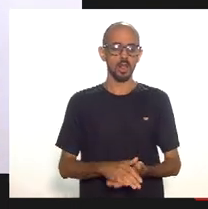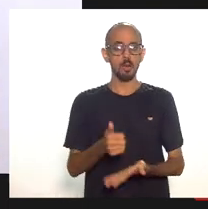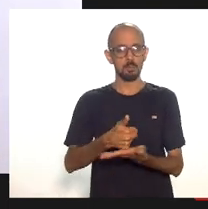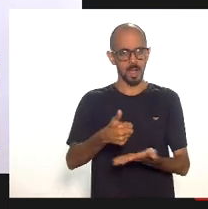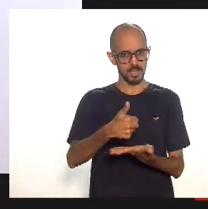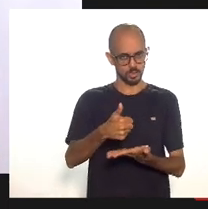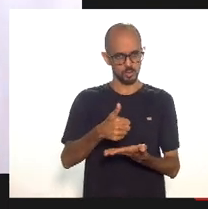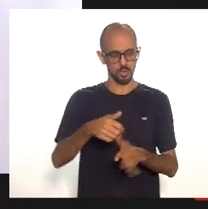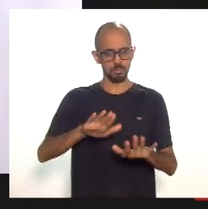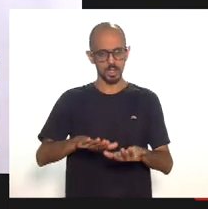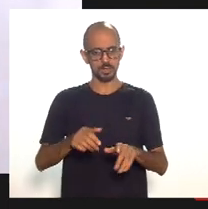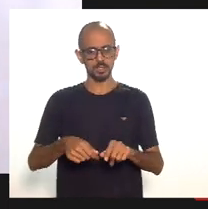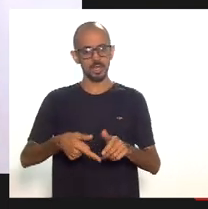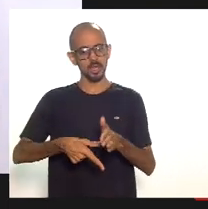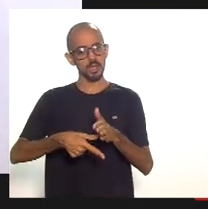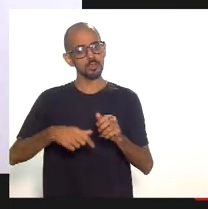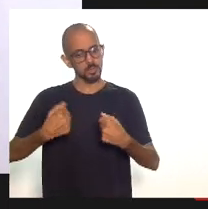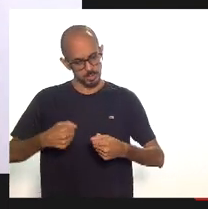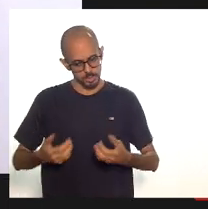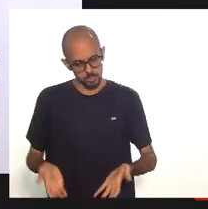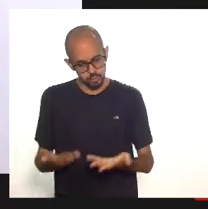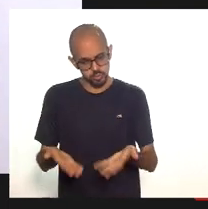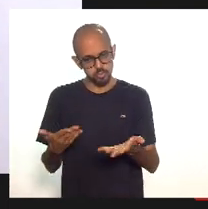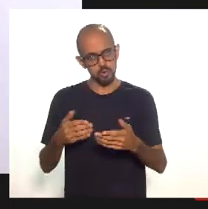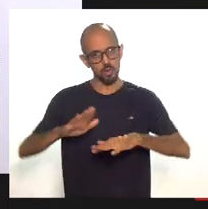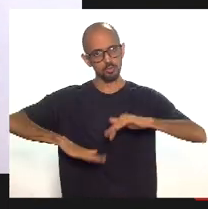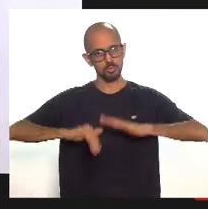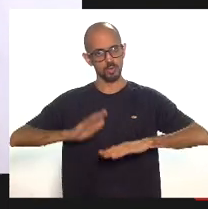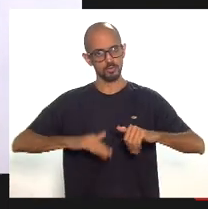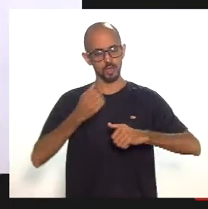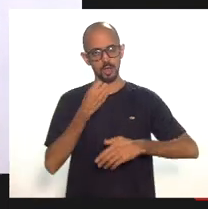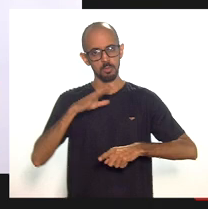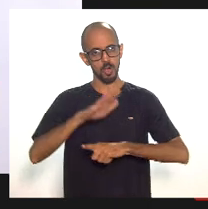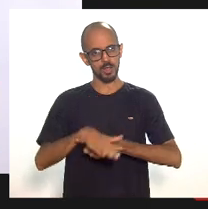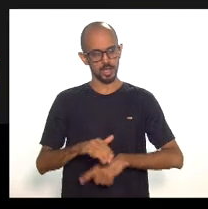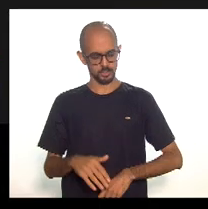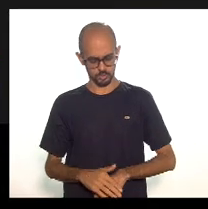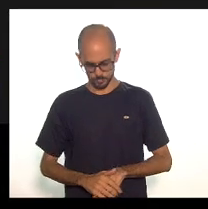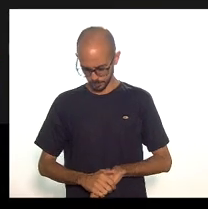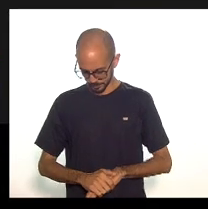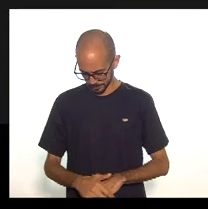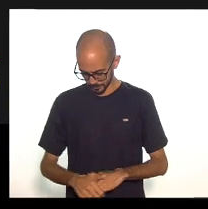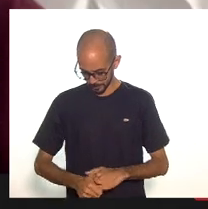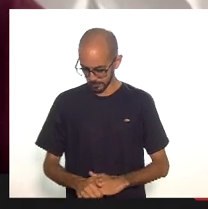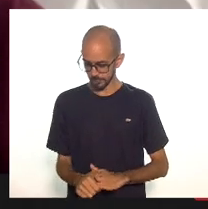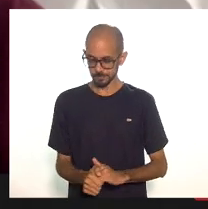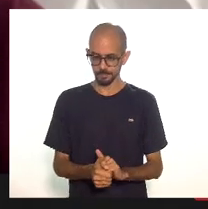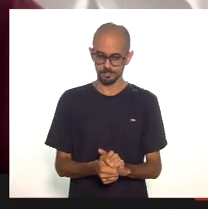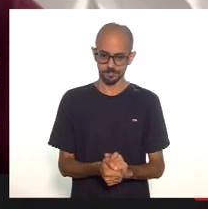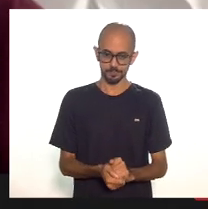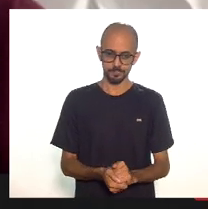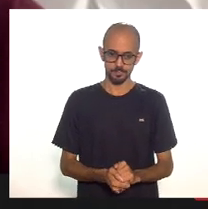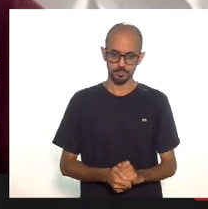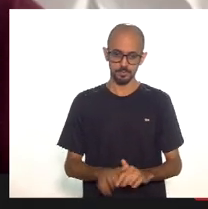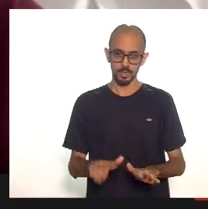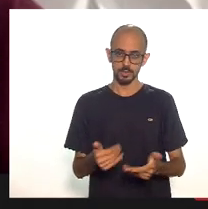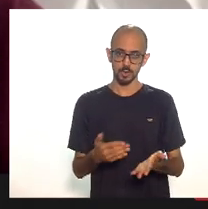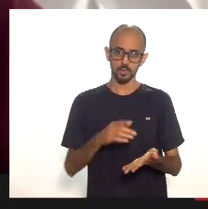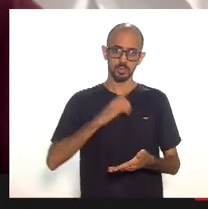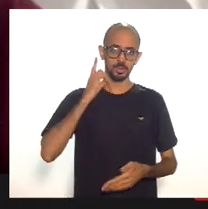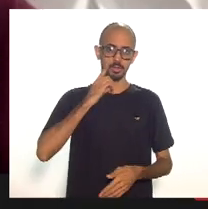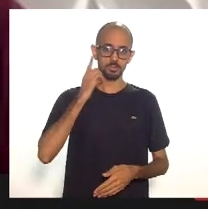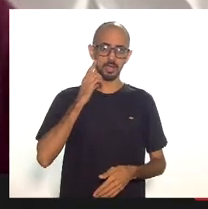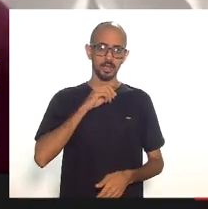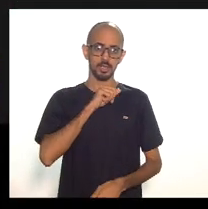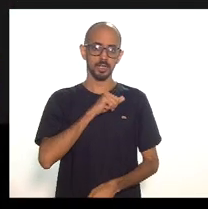de ânimo para esses profissionais. Muito obrigado. Boa tarde. Obrigada, senhora. Deputada enfermeira Rejane, vice-presidente da Comissão